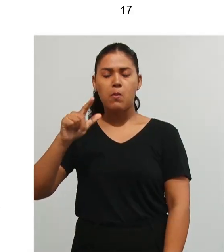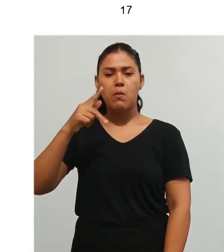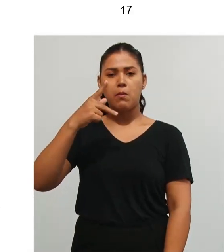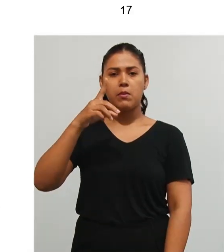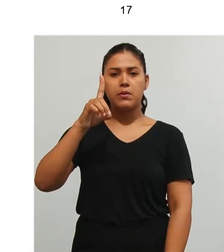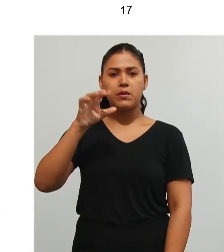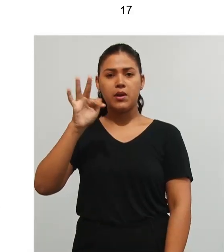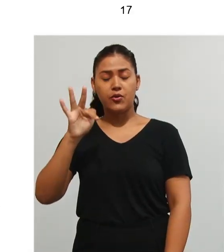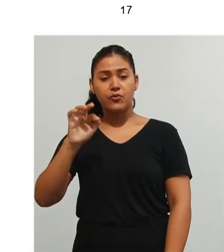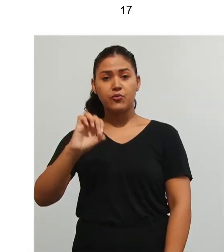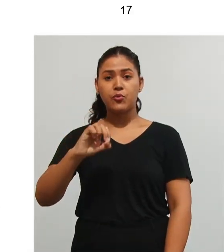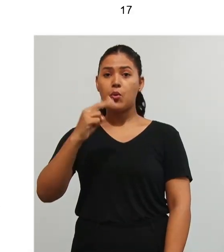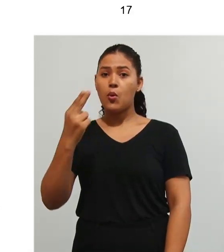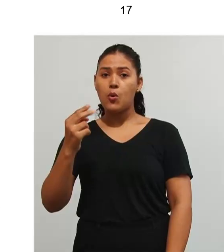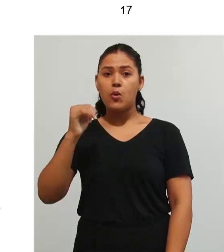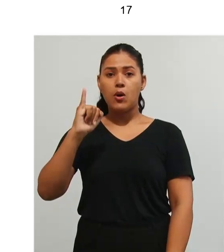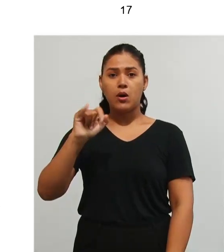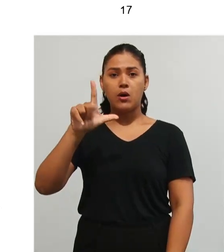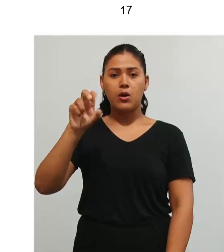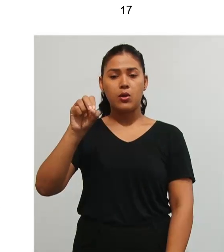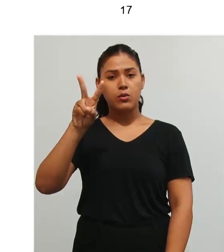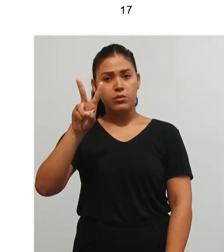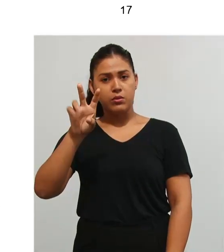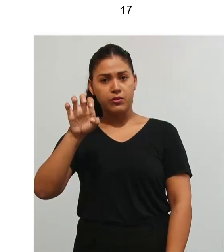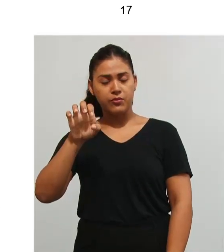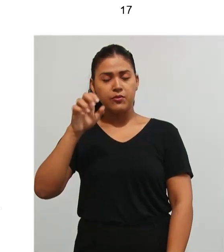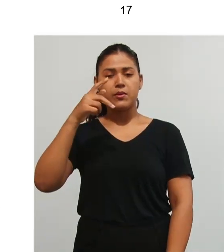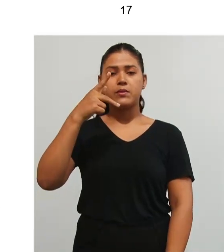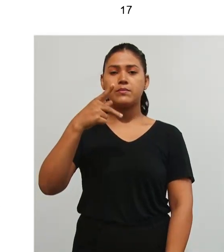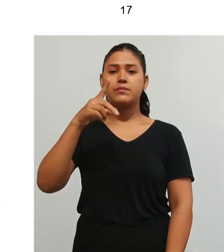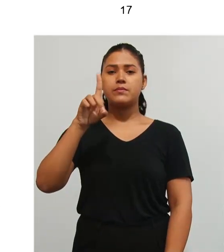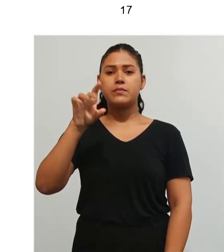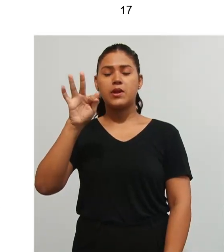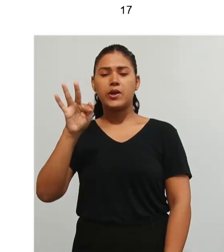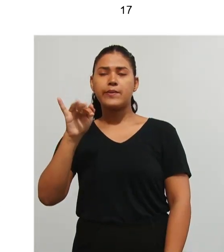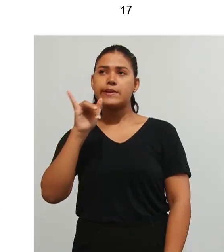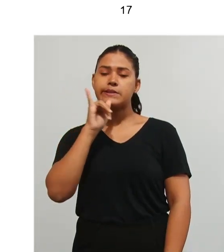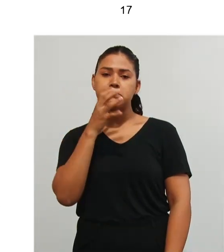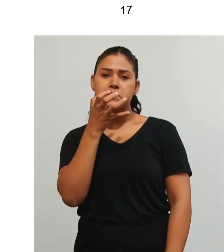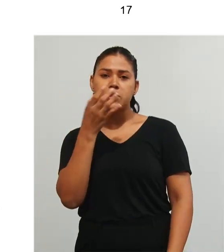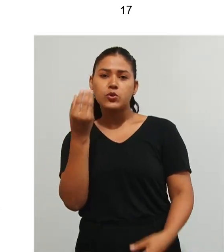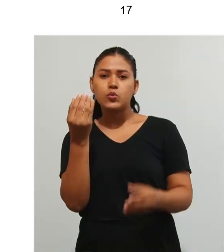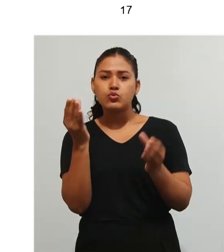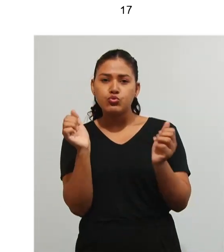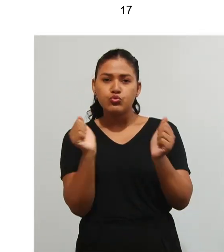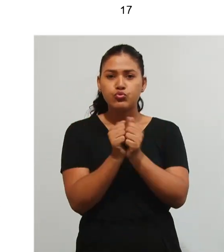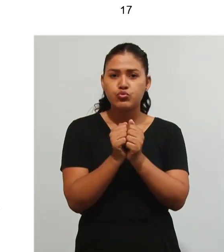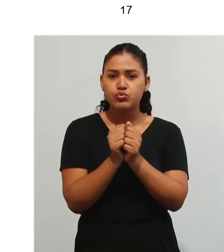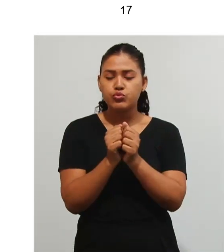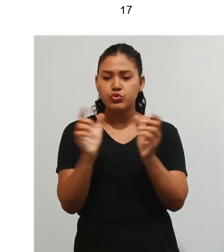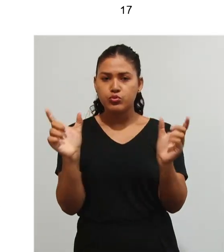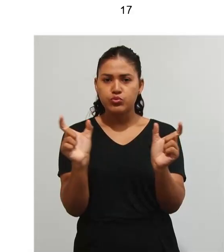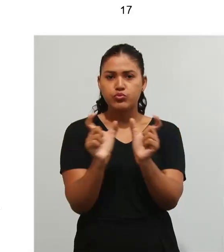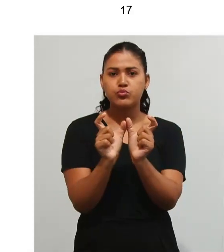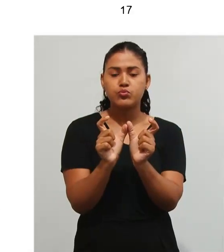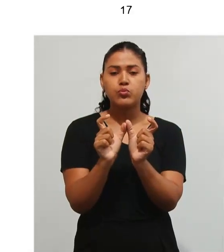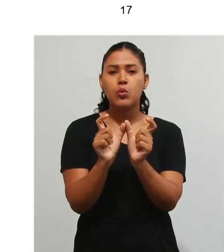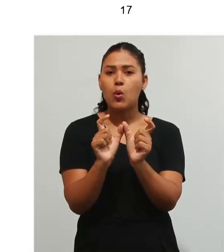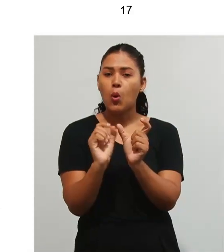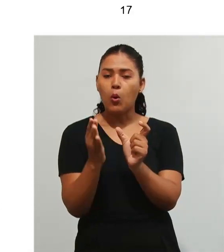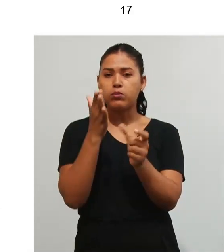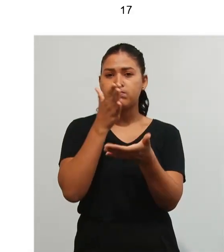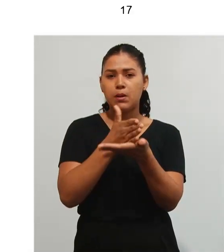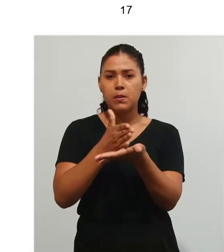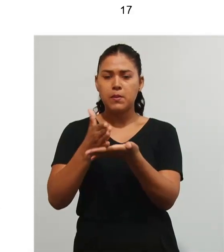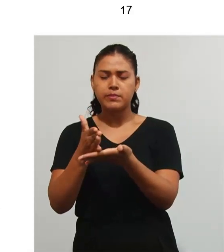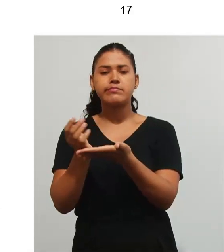realizar compressão de arquivo, quando eu quero juntar arquivo, diminuir tamanho e assim por diante. E nós